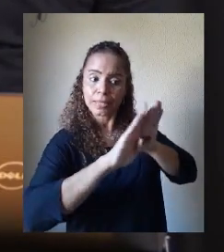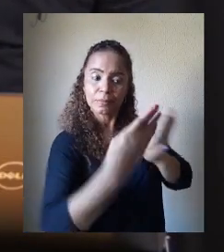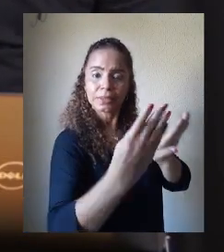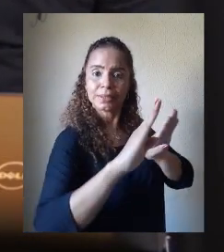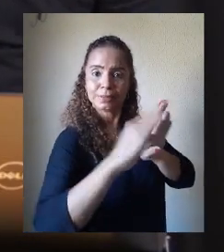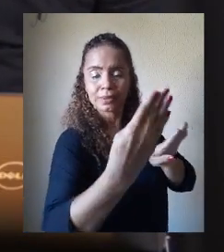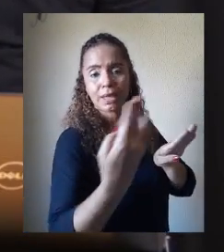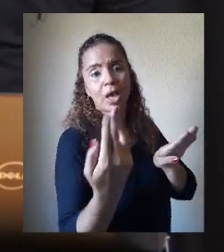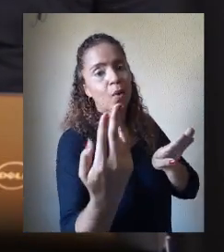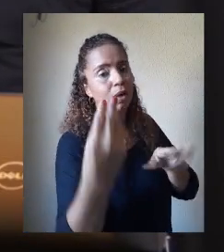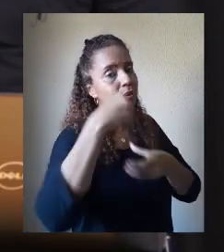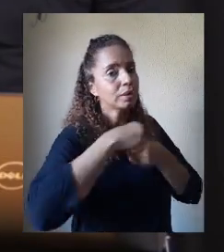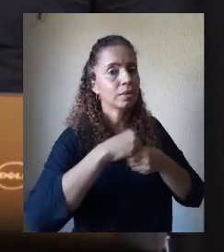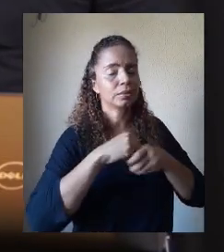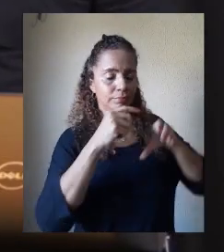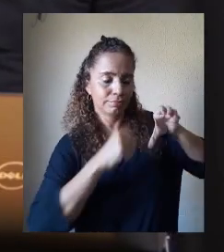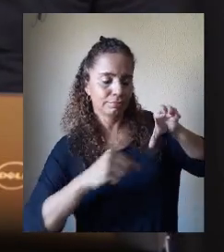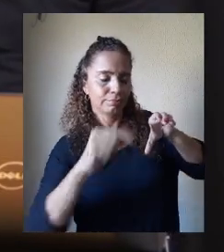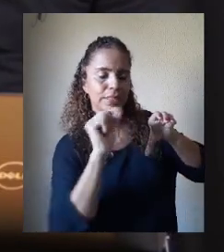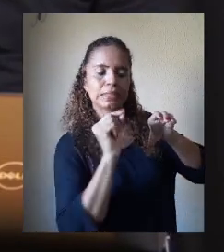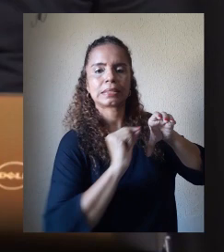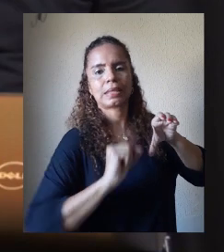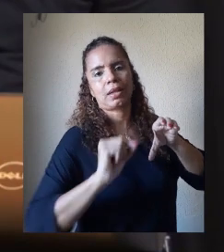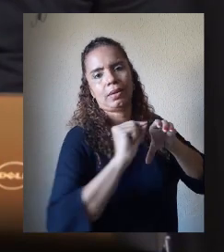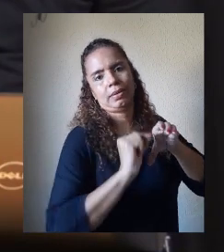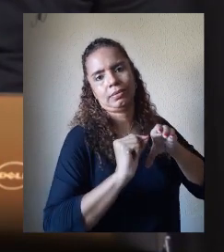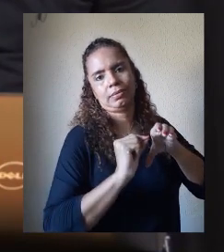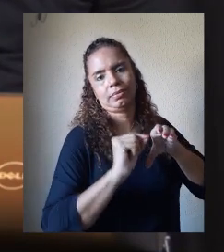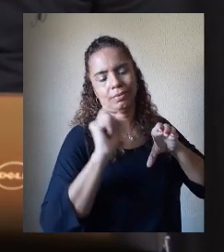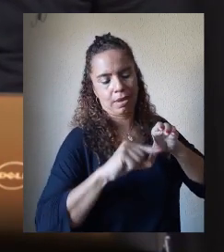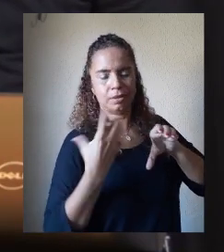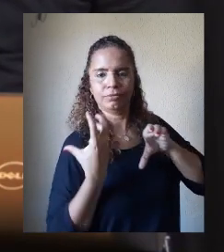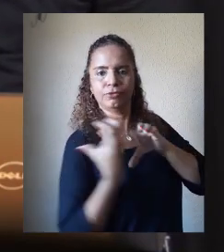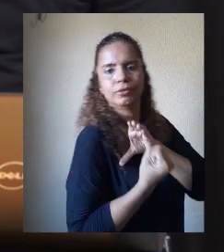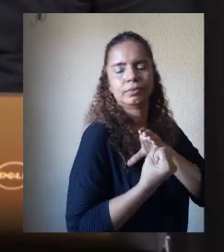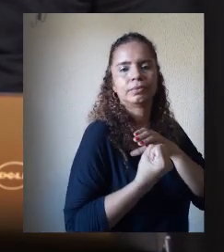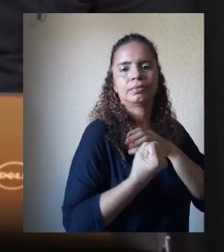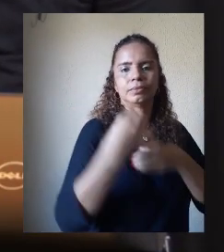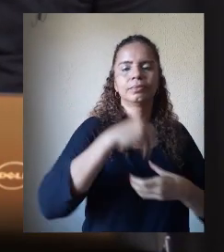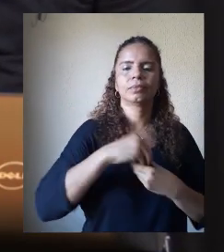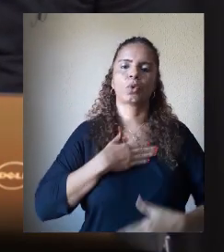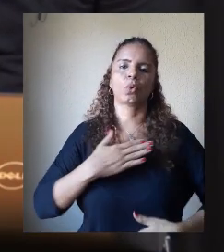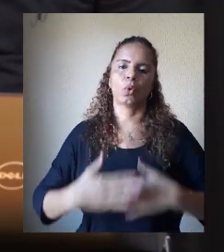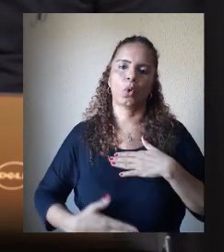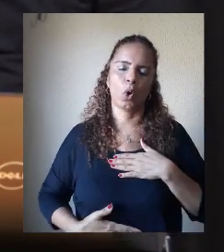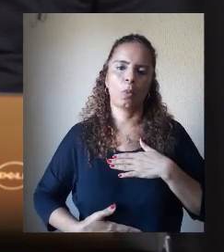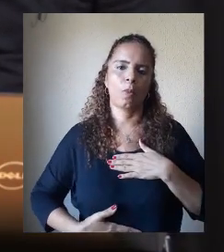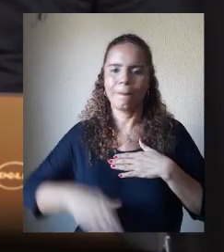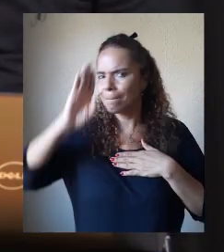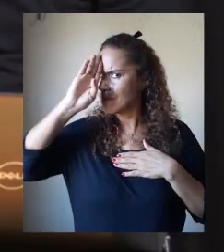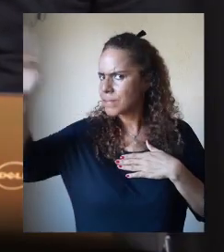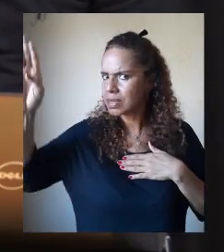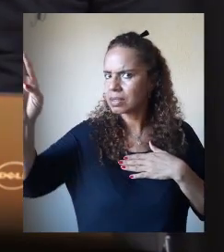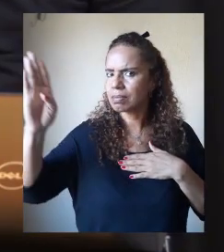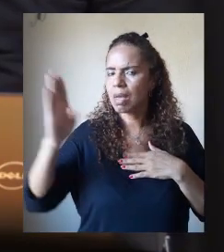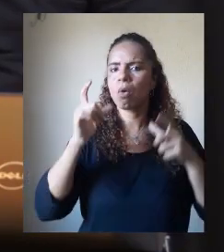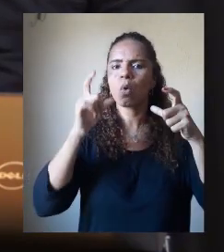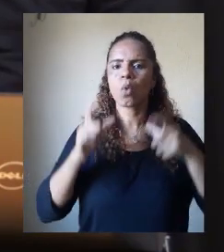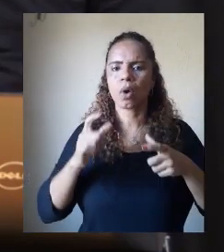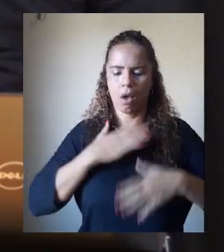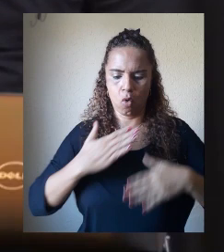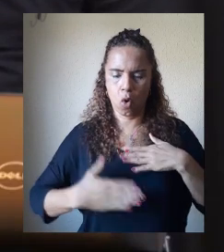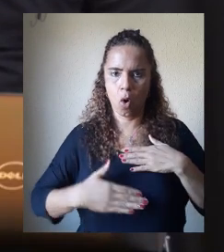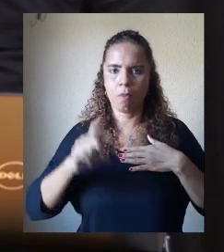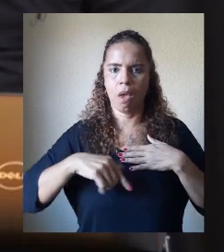15 portas e o vírus tem muito mais chance de entrar, né, nas salas, que seriam as nossas células. Mas esses